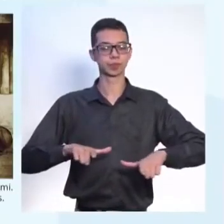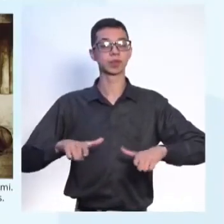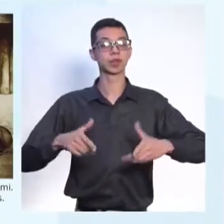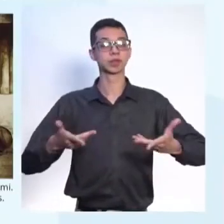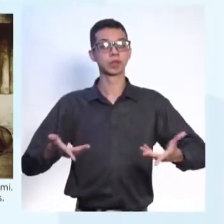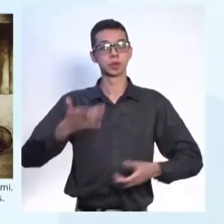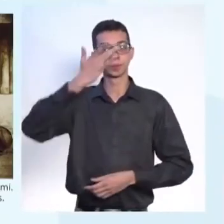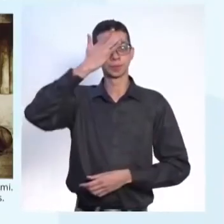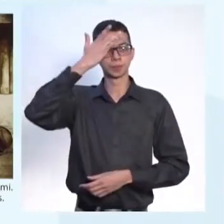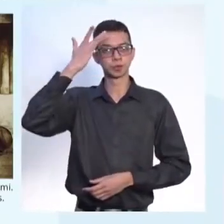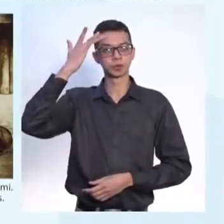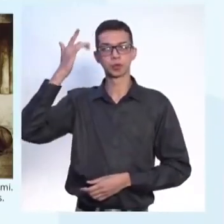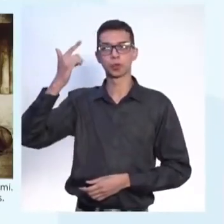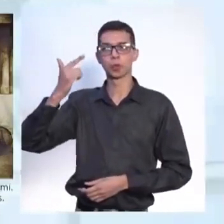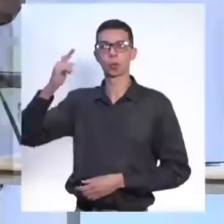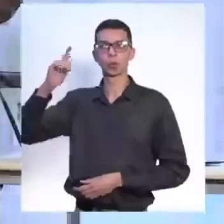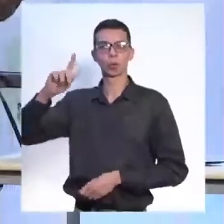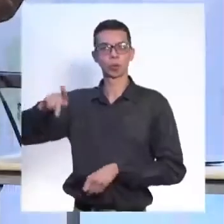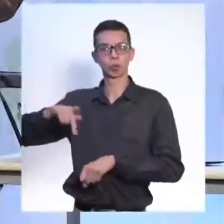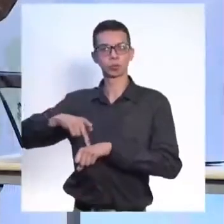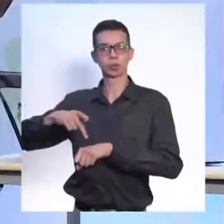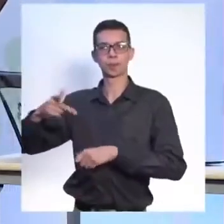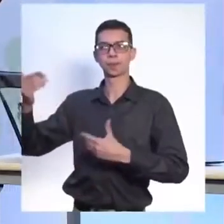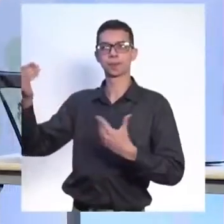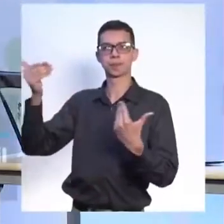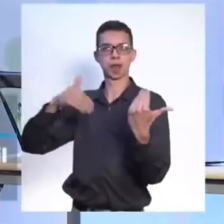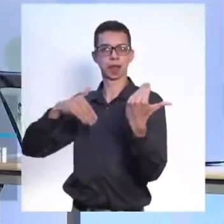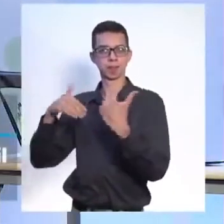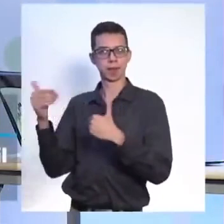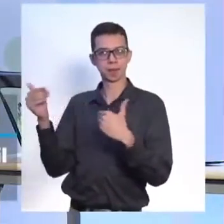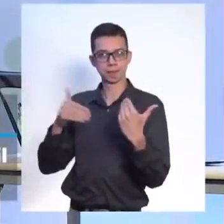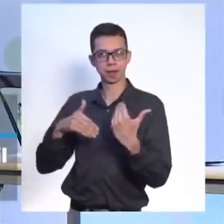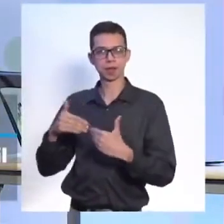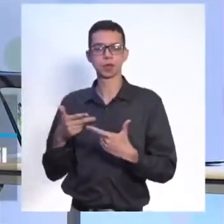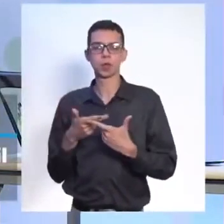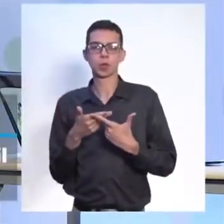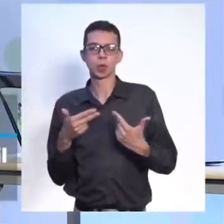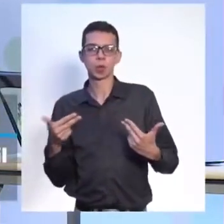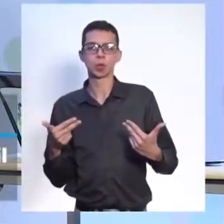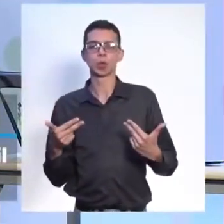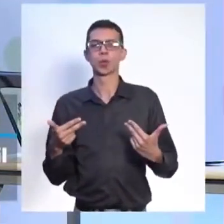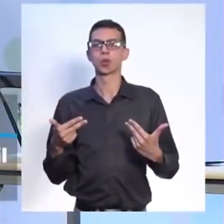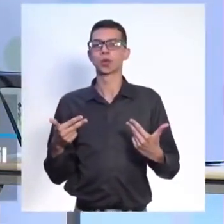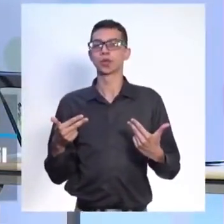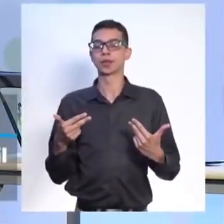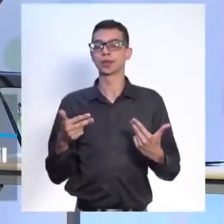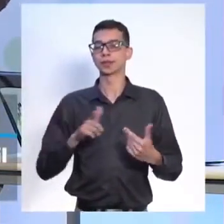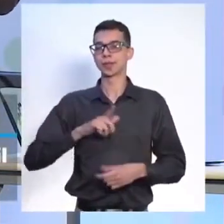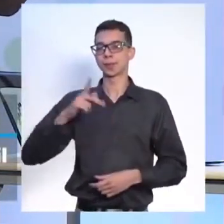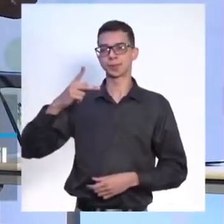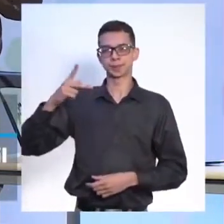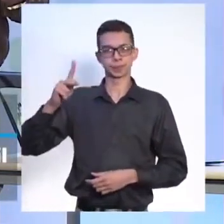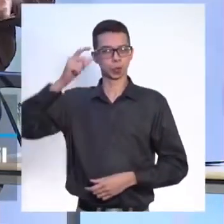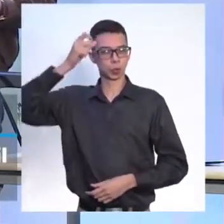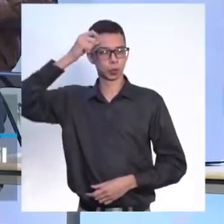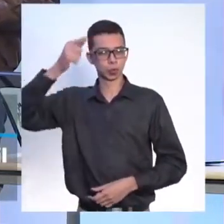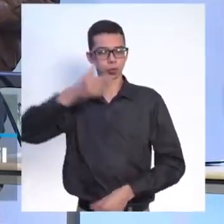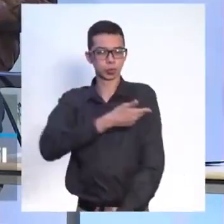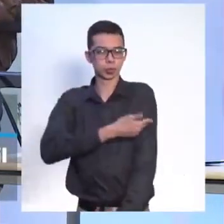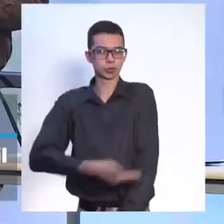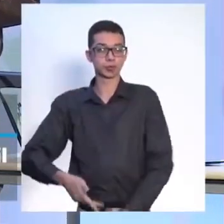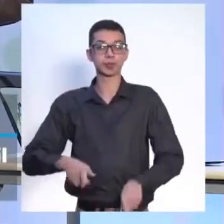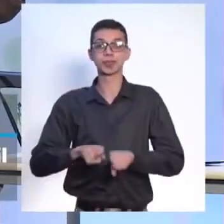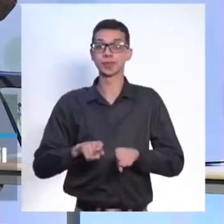imigrantes começam a chegar no Brasil, começam a trazer suas cores, começam a trazer sua cultura, os seus